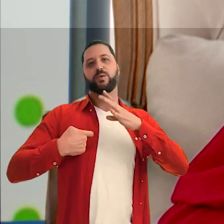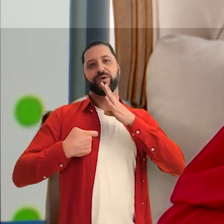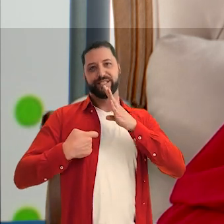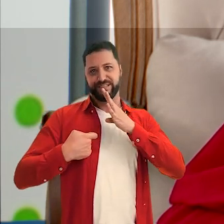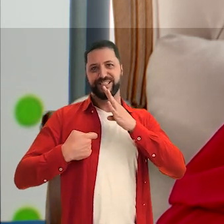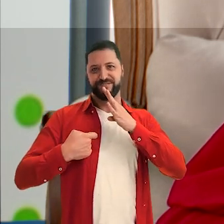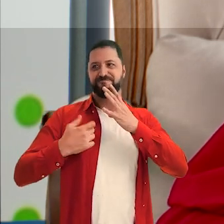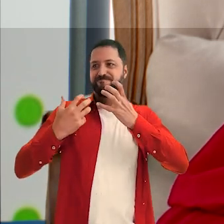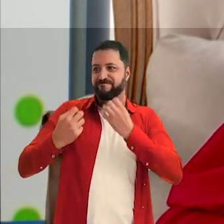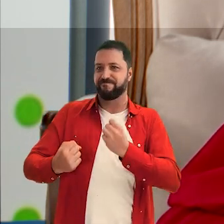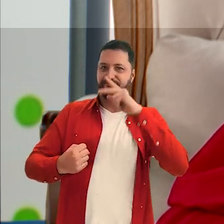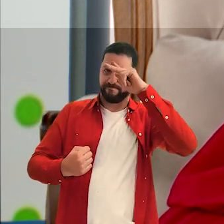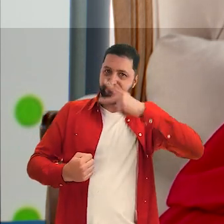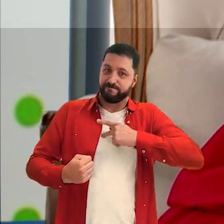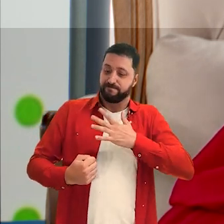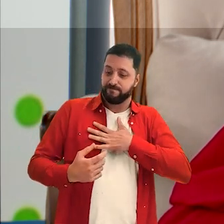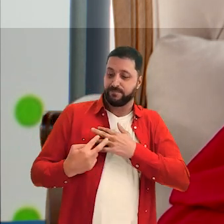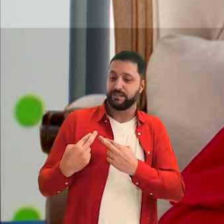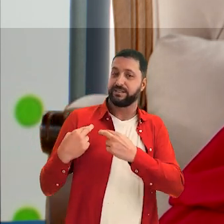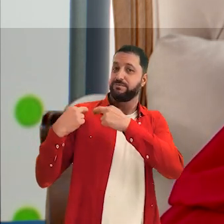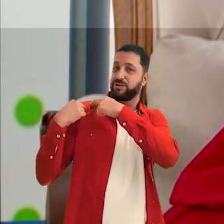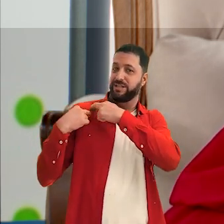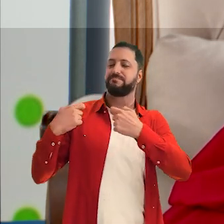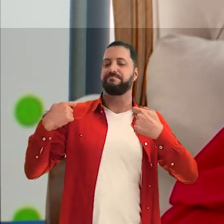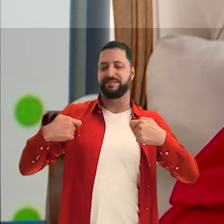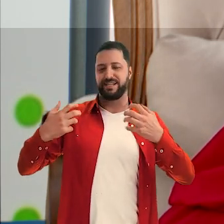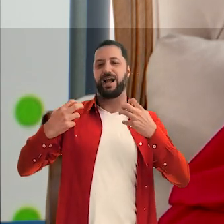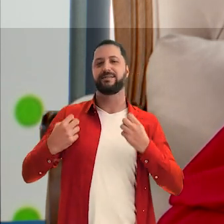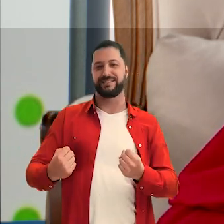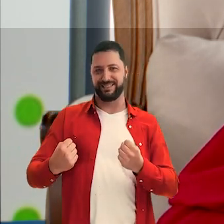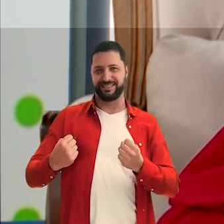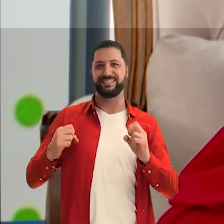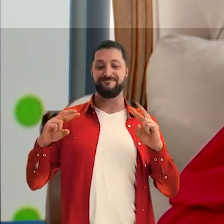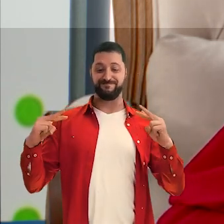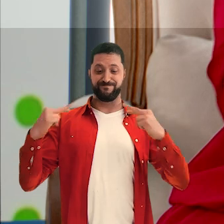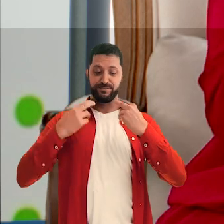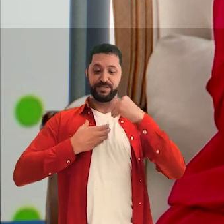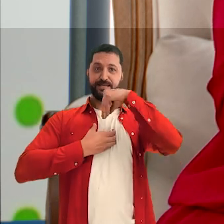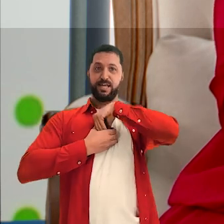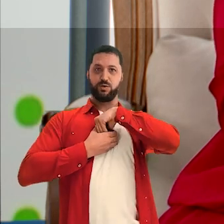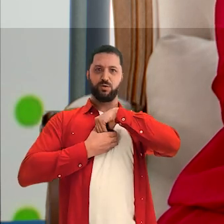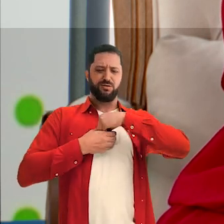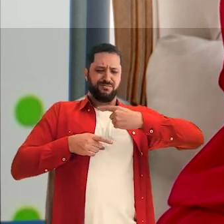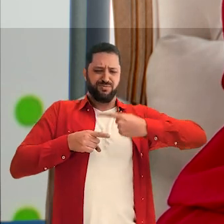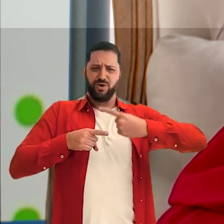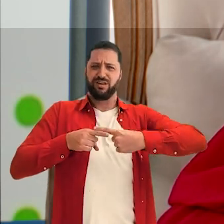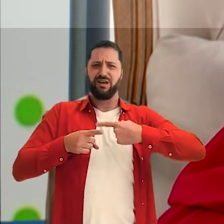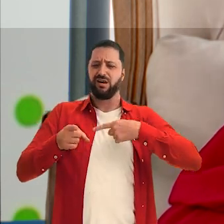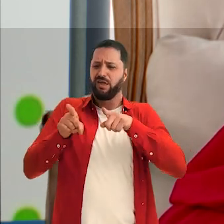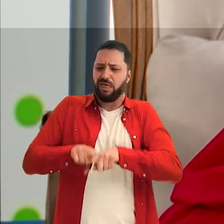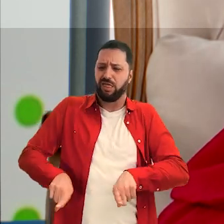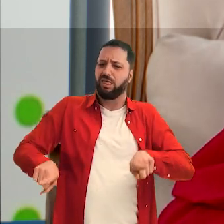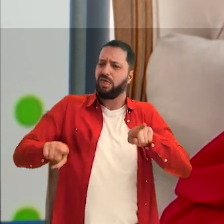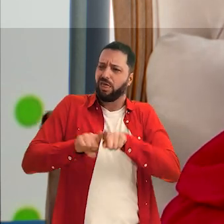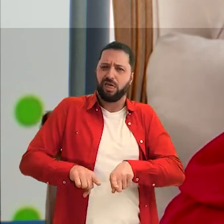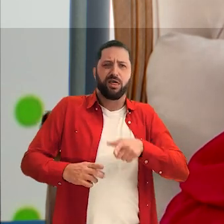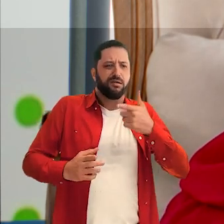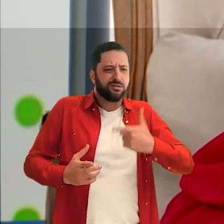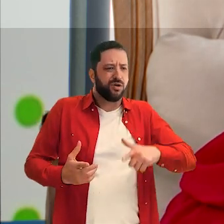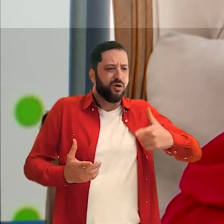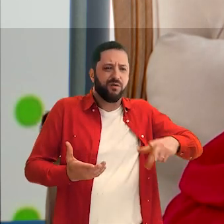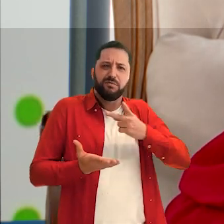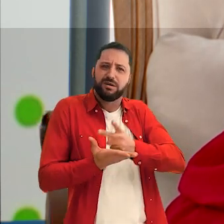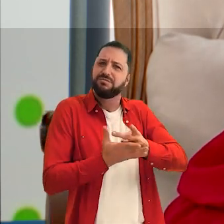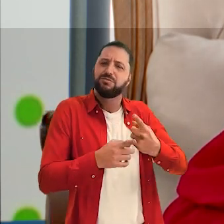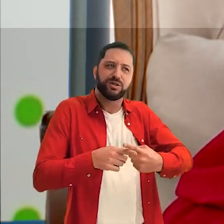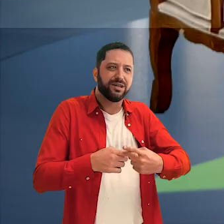ter, para acessar essa autorresponsabilidade que a gente começou falando aqui, a gente precisa olhar para dentro de si e entender por que eu estou repetindo esse